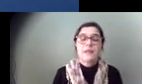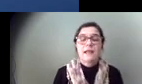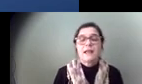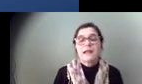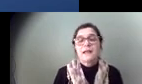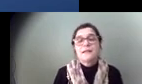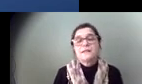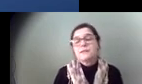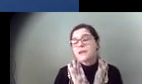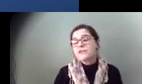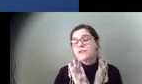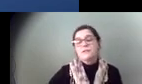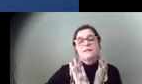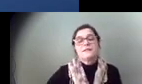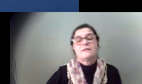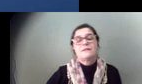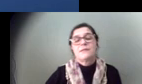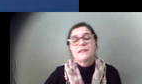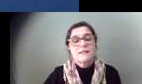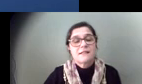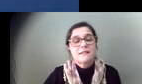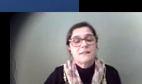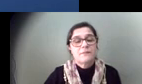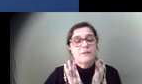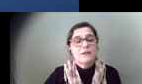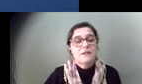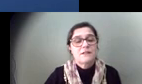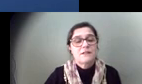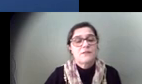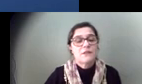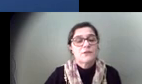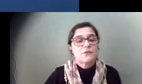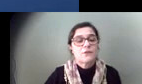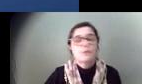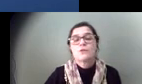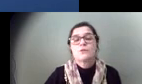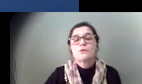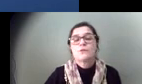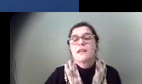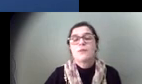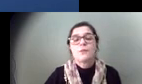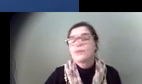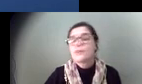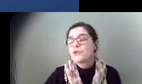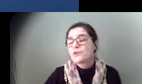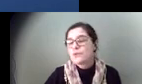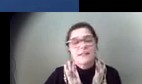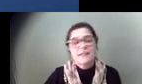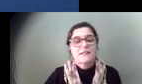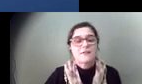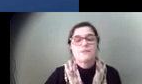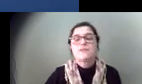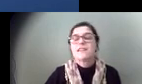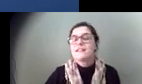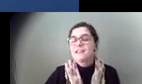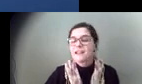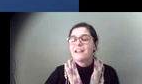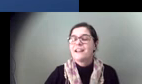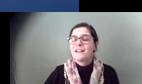Então, essa imagem me traz assim grandes reflexões. Eu gosto muito dela e compartilho com vocês, que